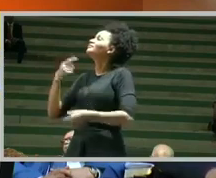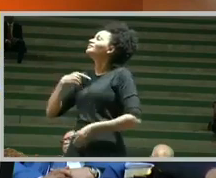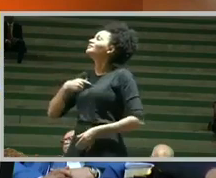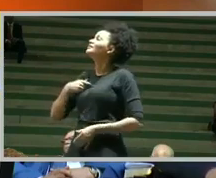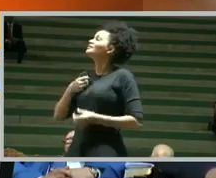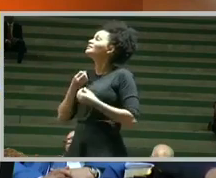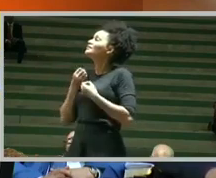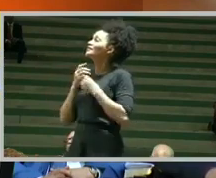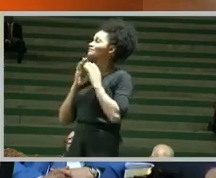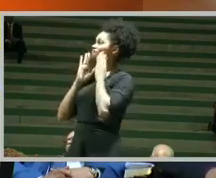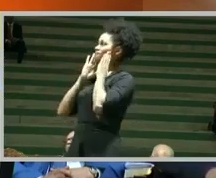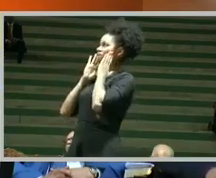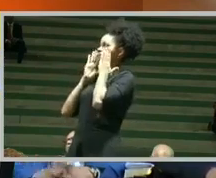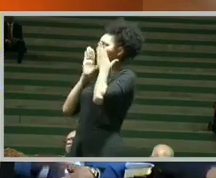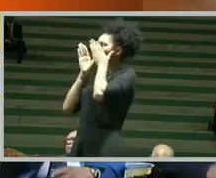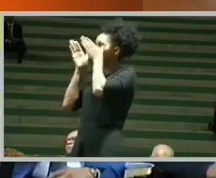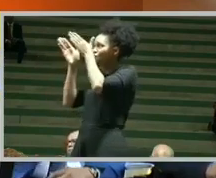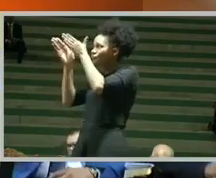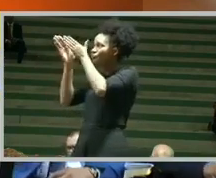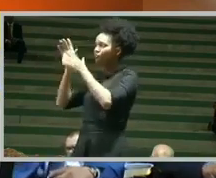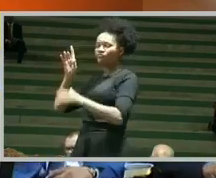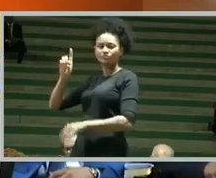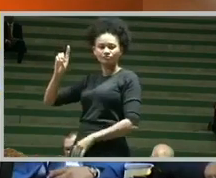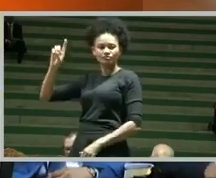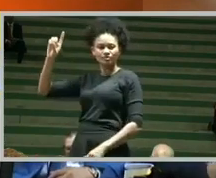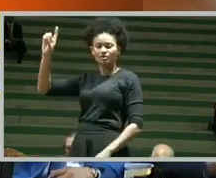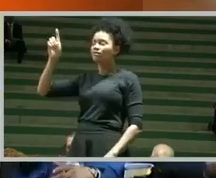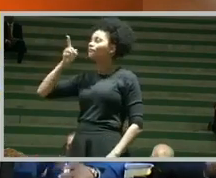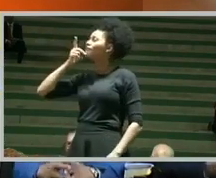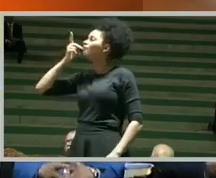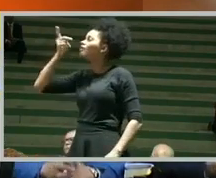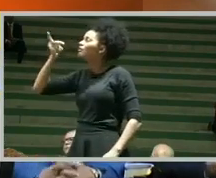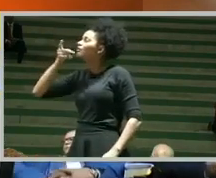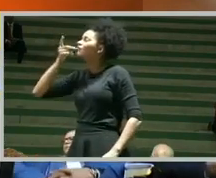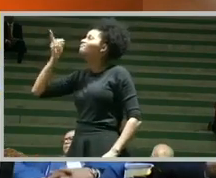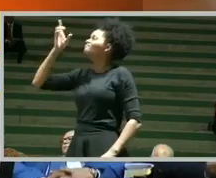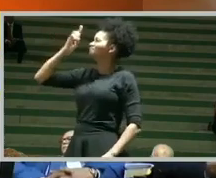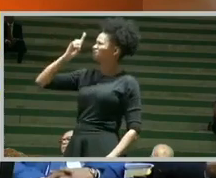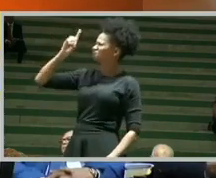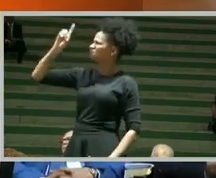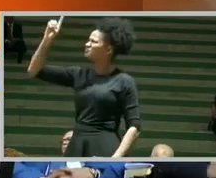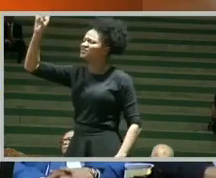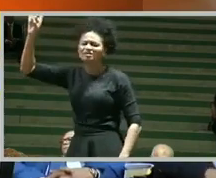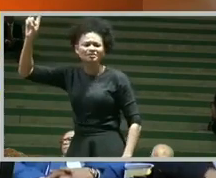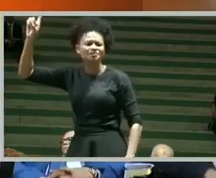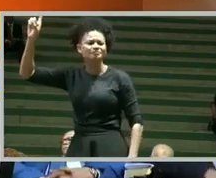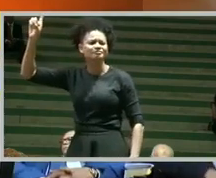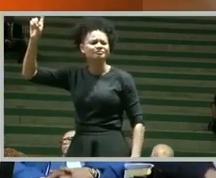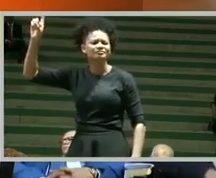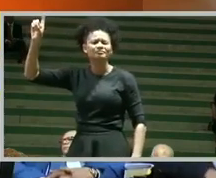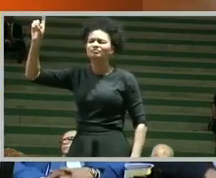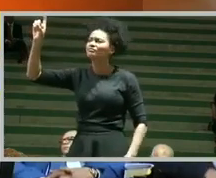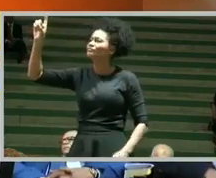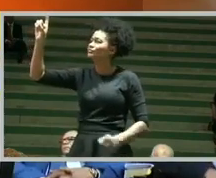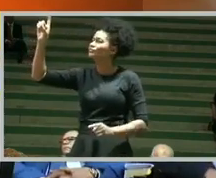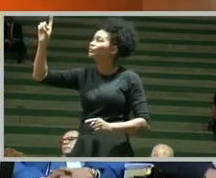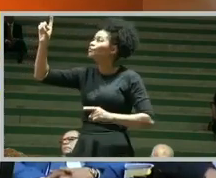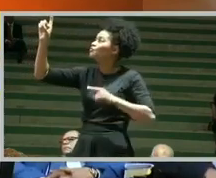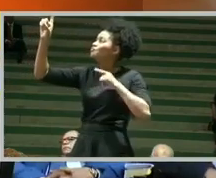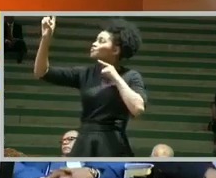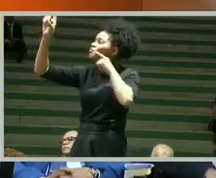está voltando-se para Deus e dizendo, Deus, quando